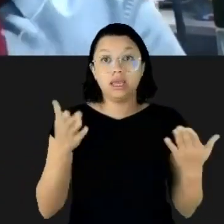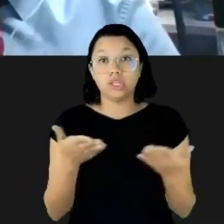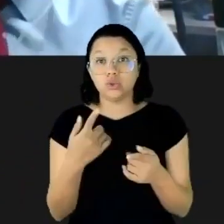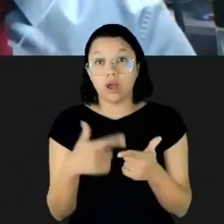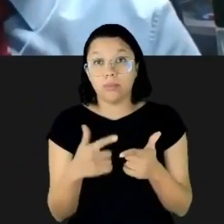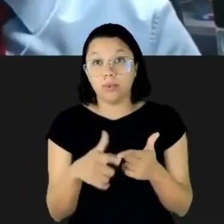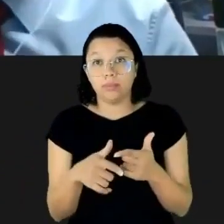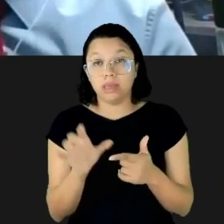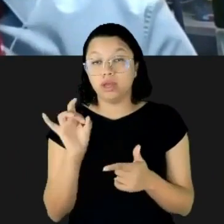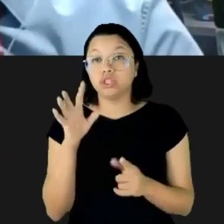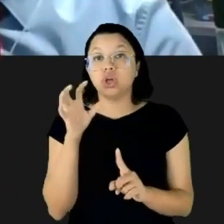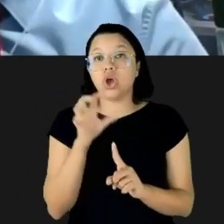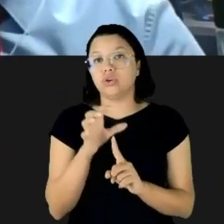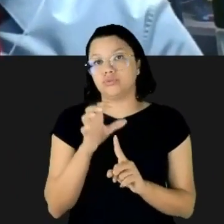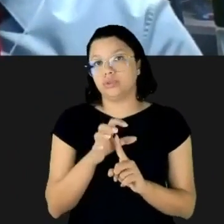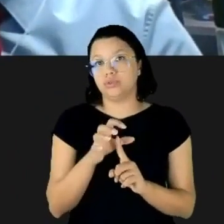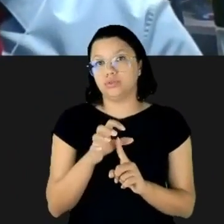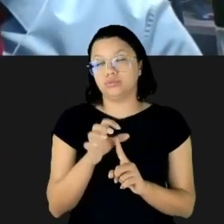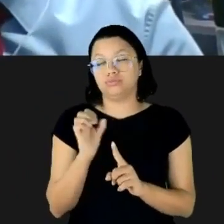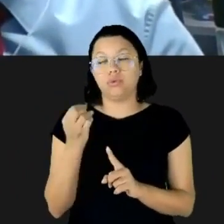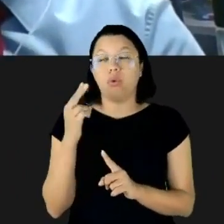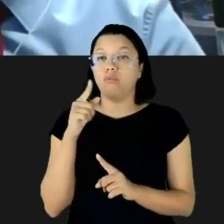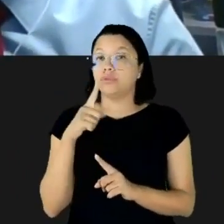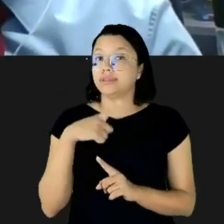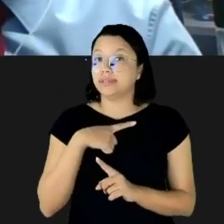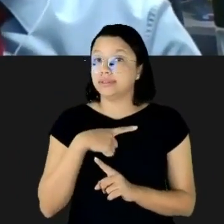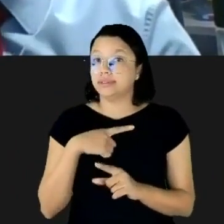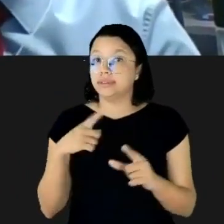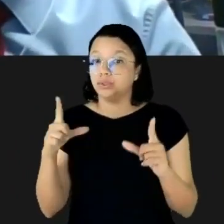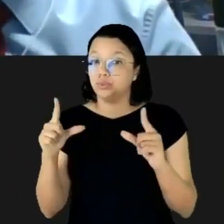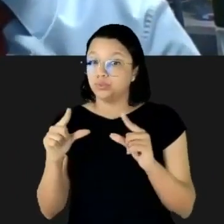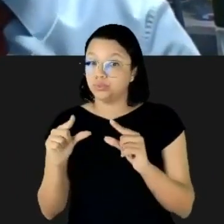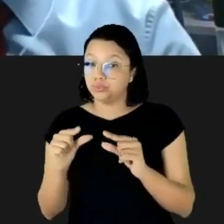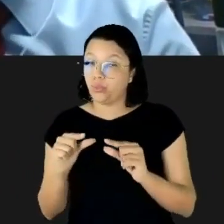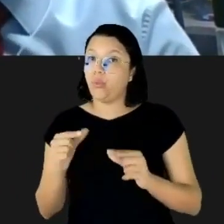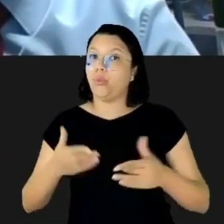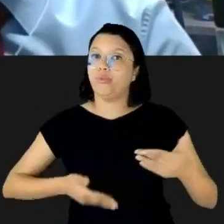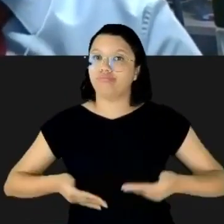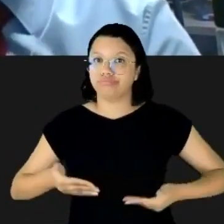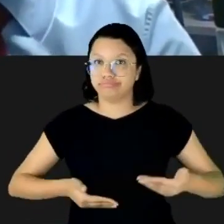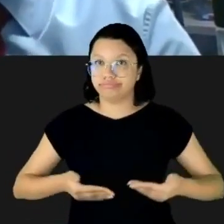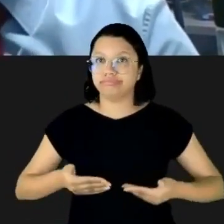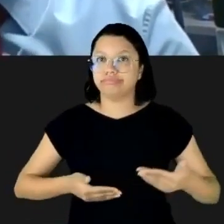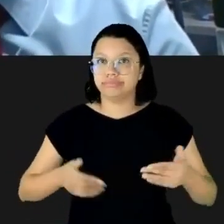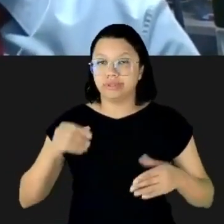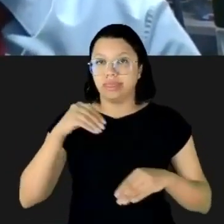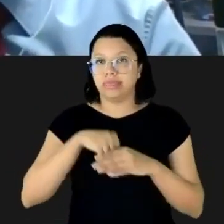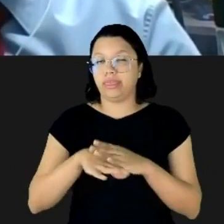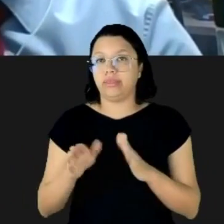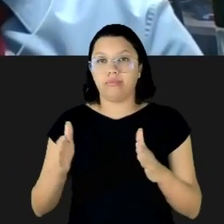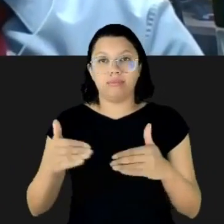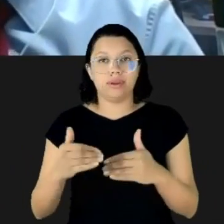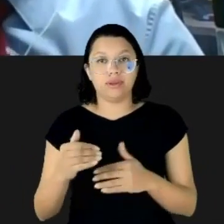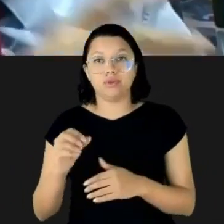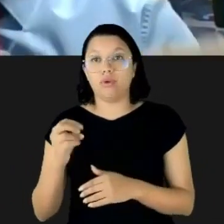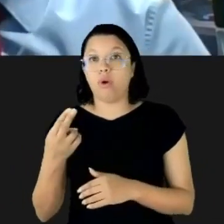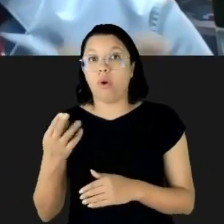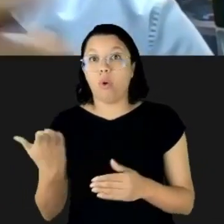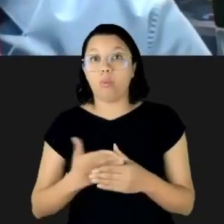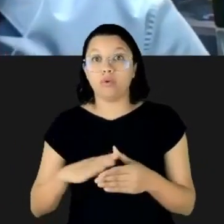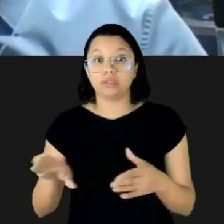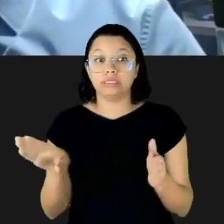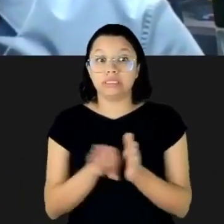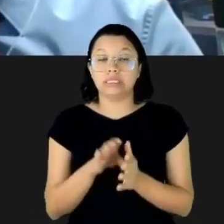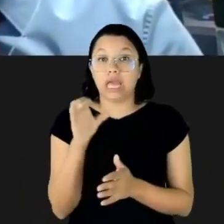efeito ou você está com um número reduzido de servidores no gabinete ou os